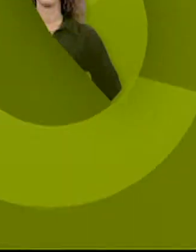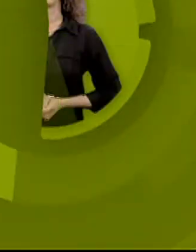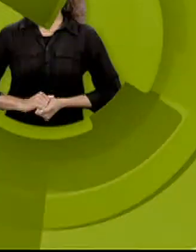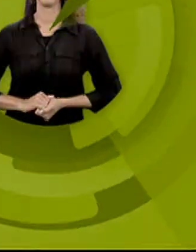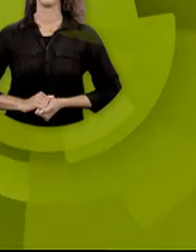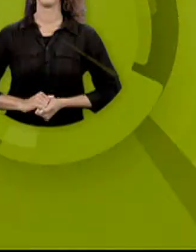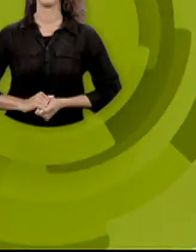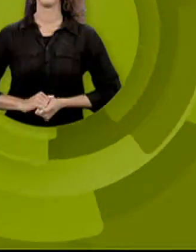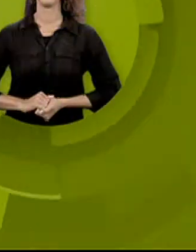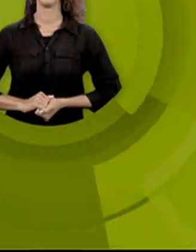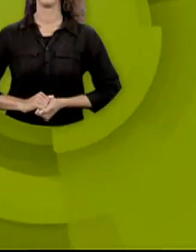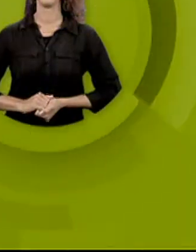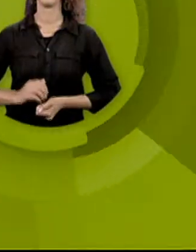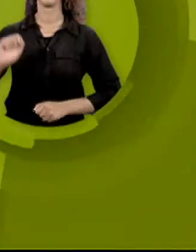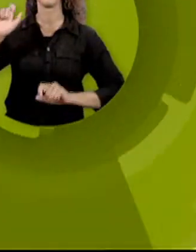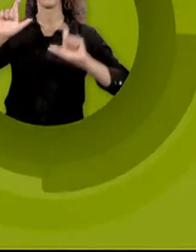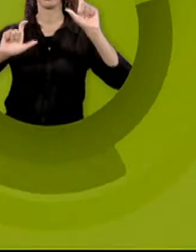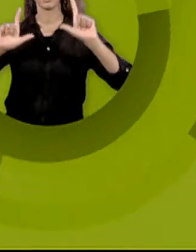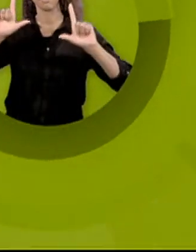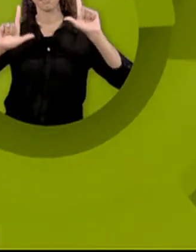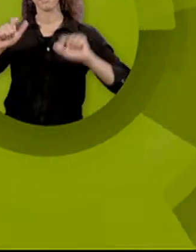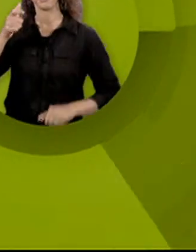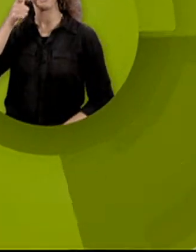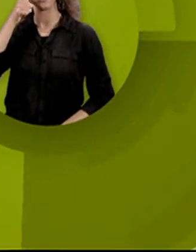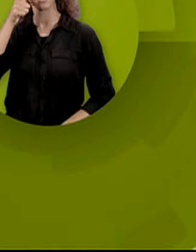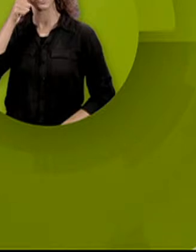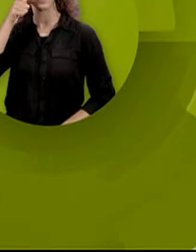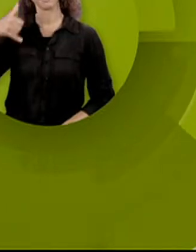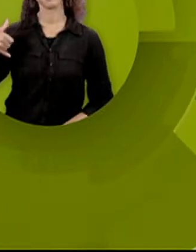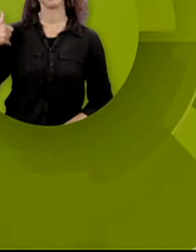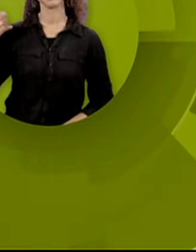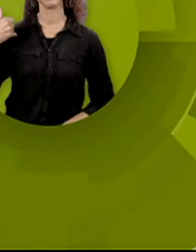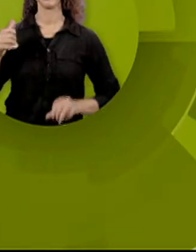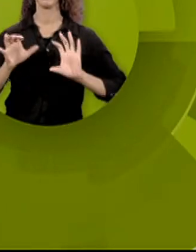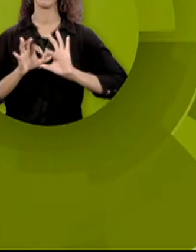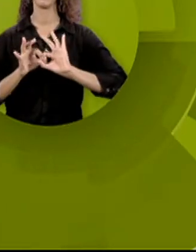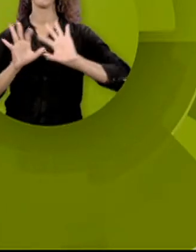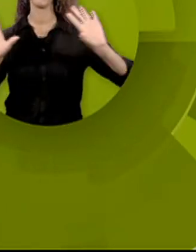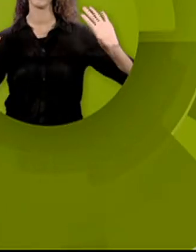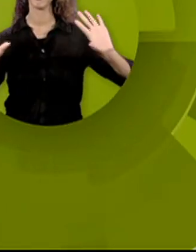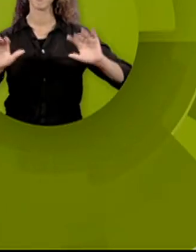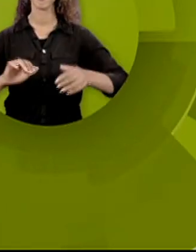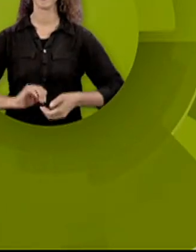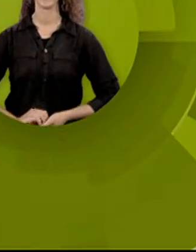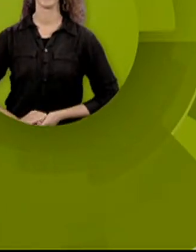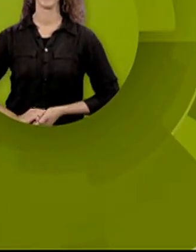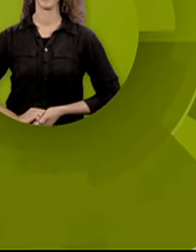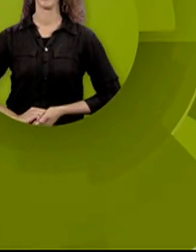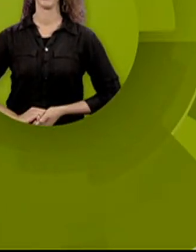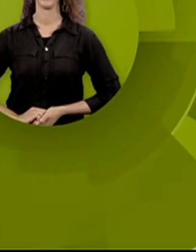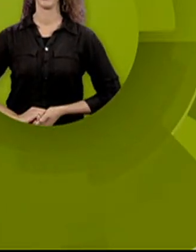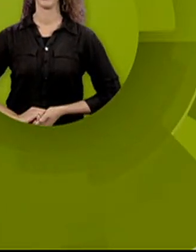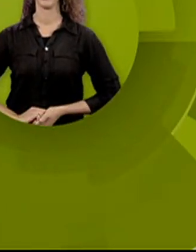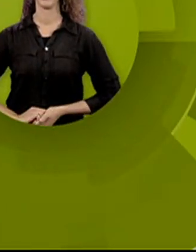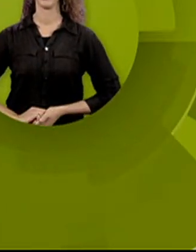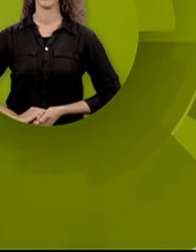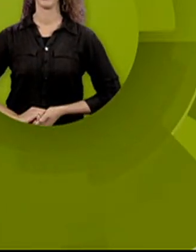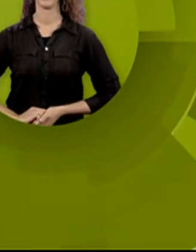Começa agora, Graduação Univesp, webconferência. Esse programa é livre para todos os